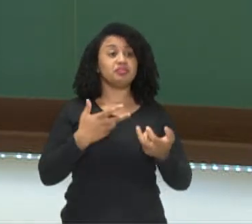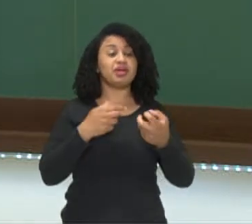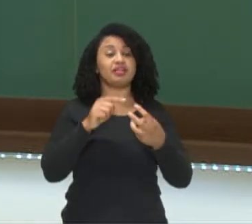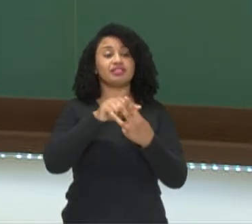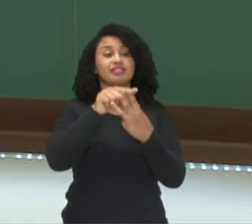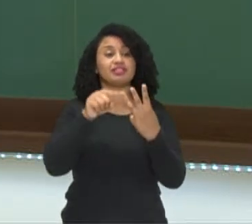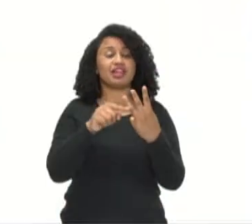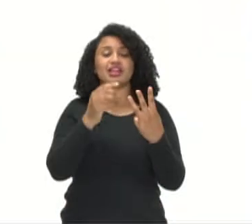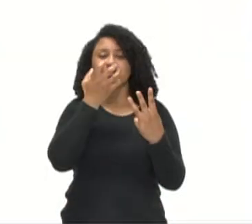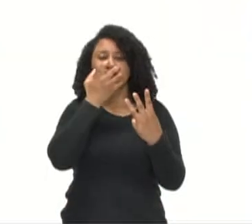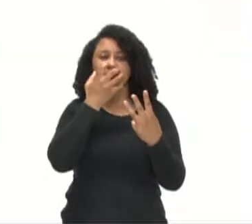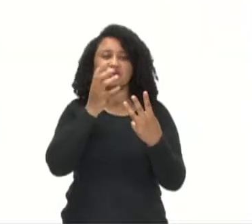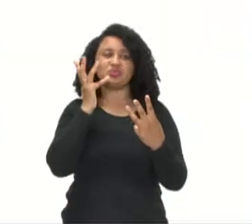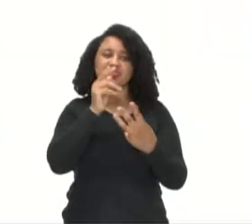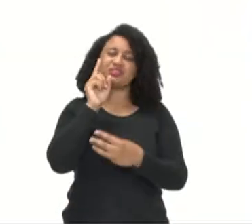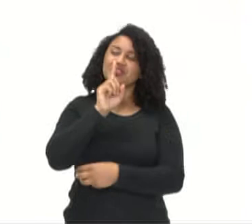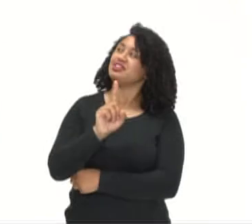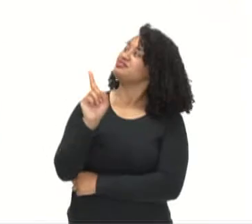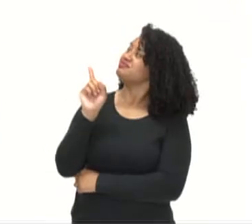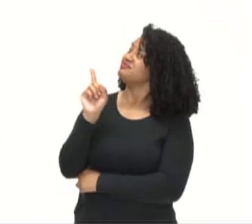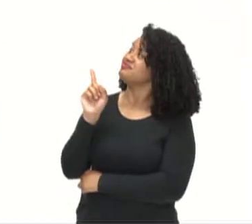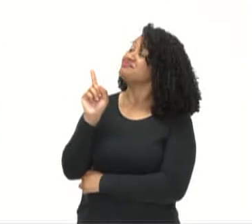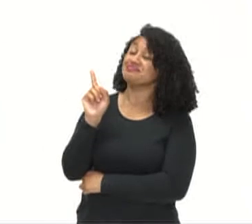3 cãezinhos bem lindinhos aí, ó.